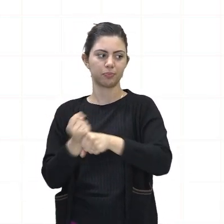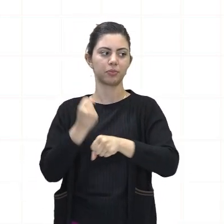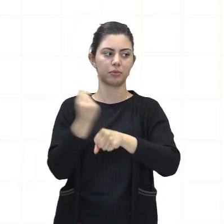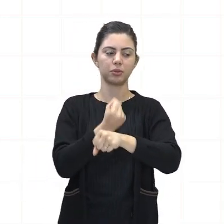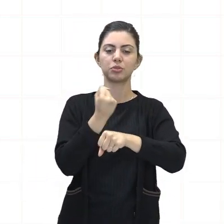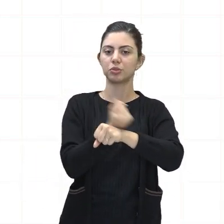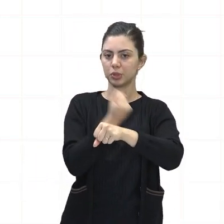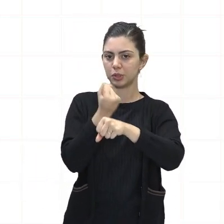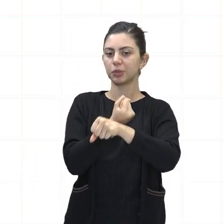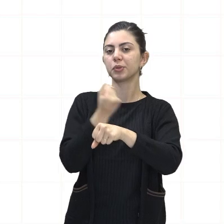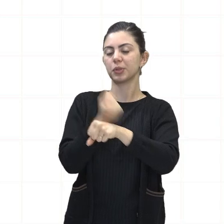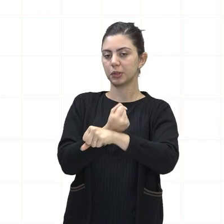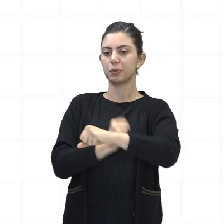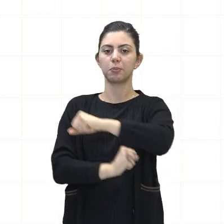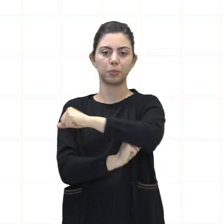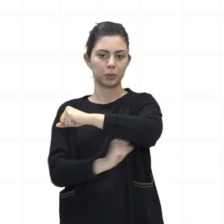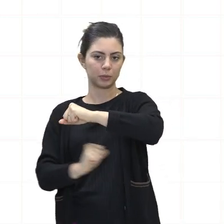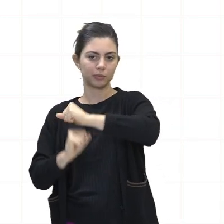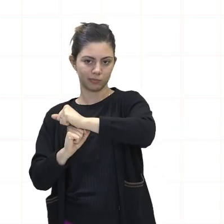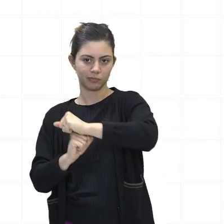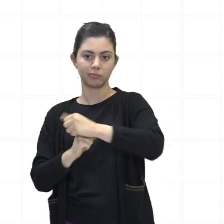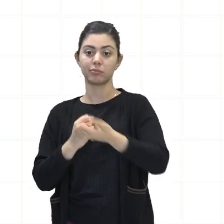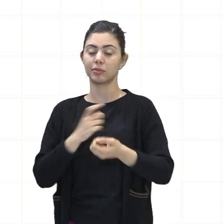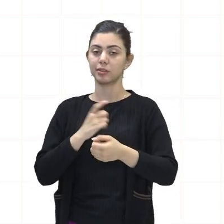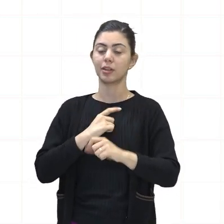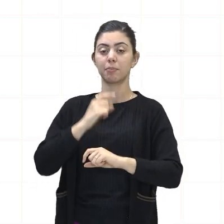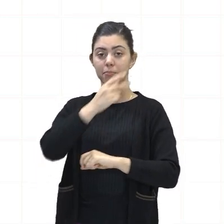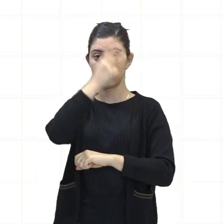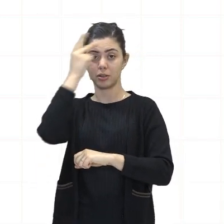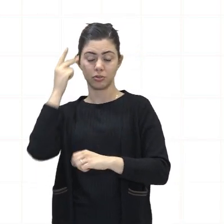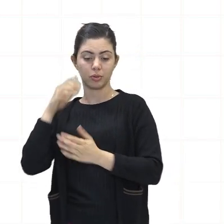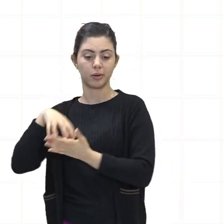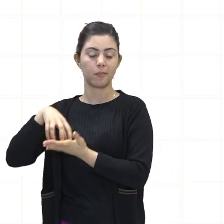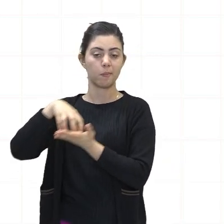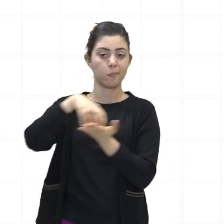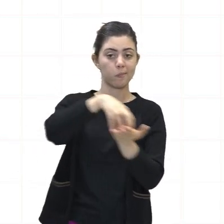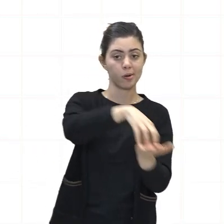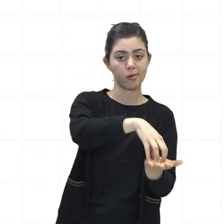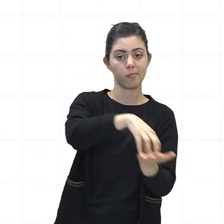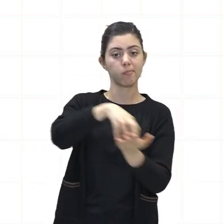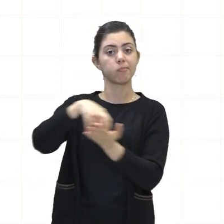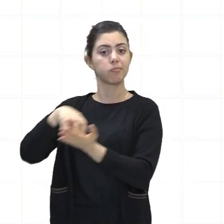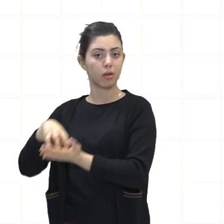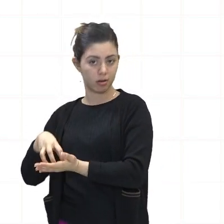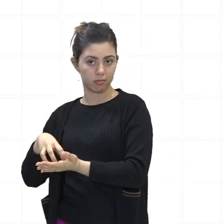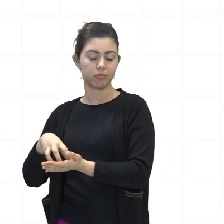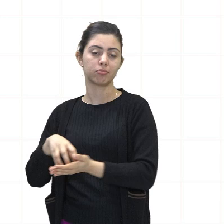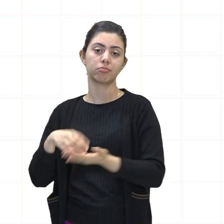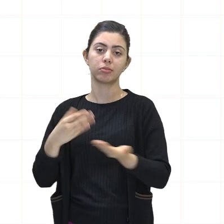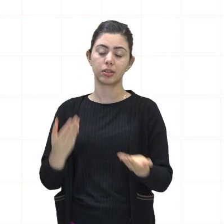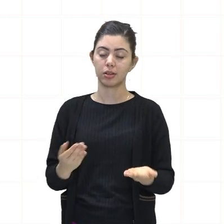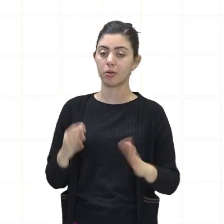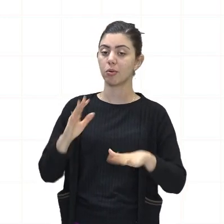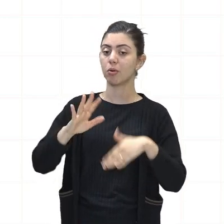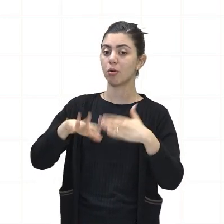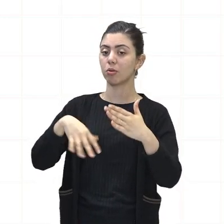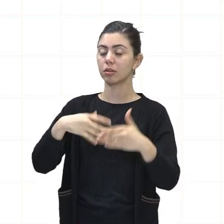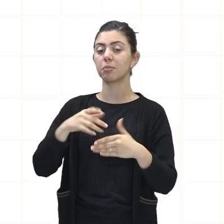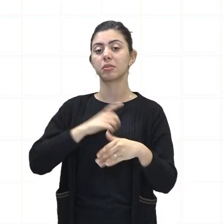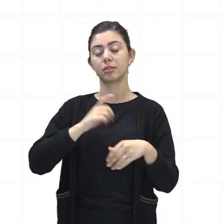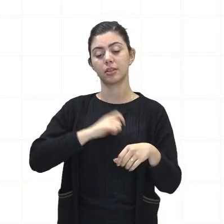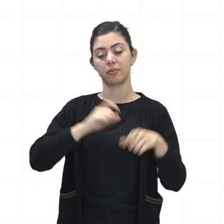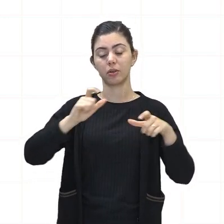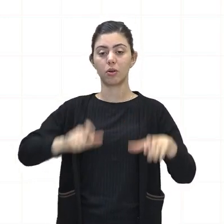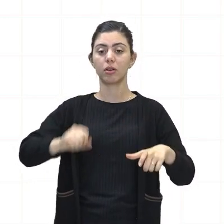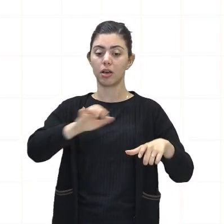esse rio, né? Tem pessoas que circulam por essas áreas de um lado para outro, e isso acabou